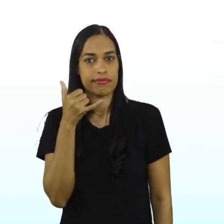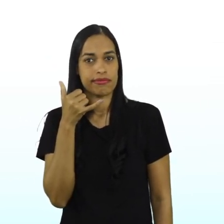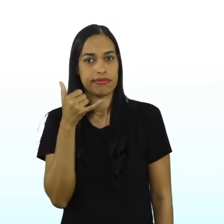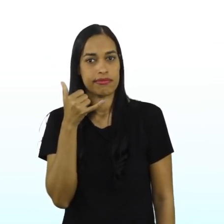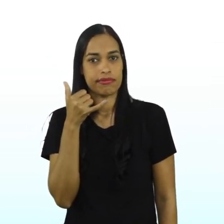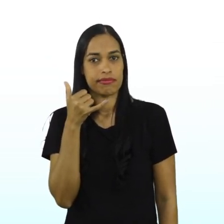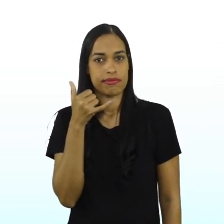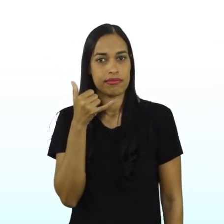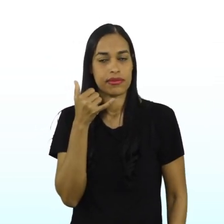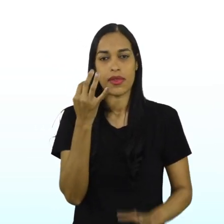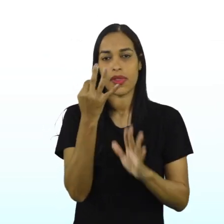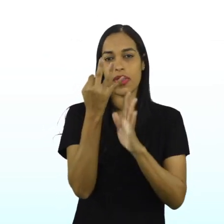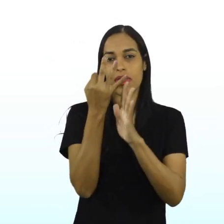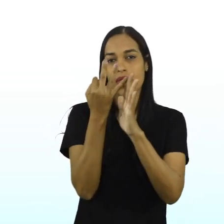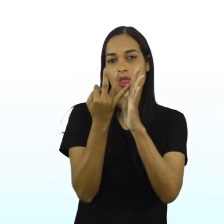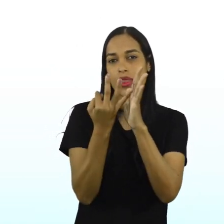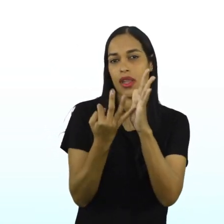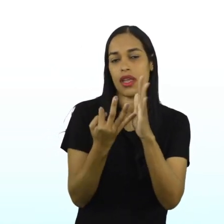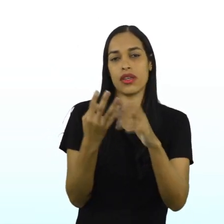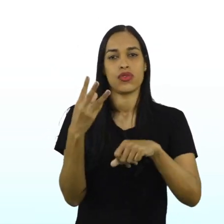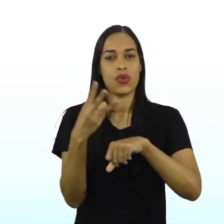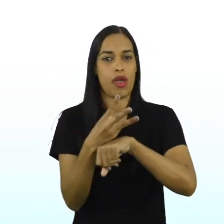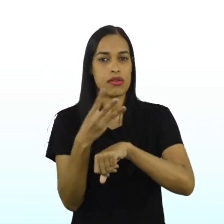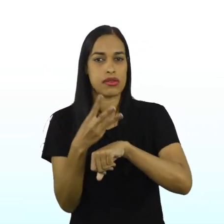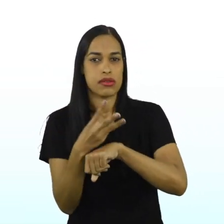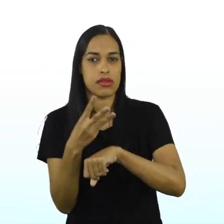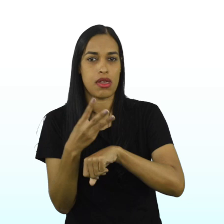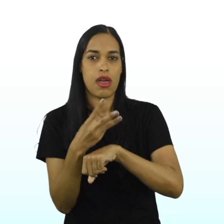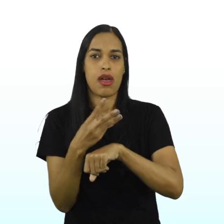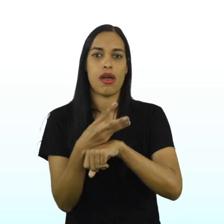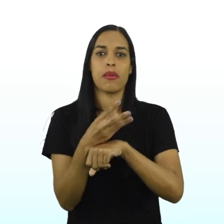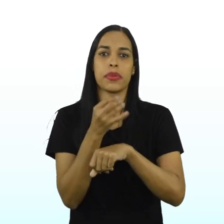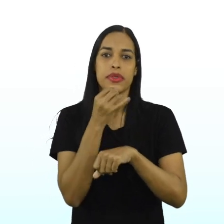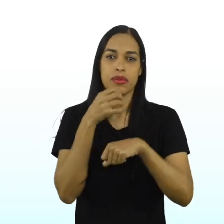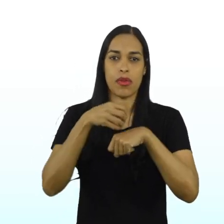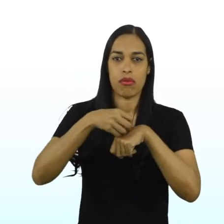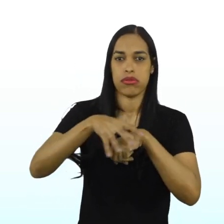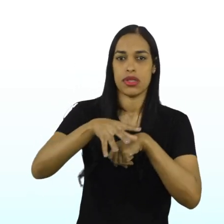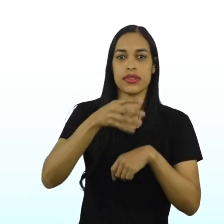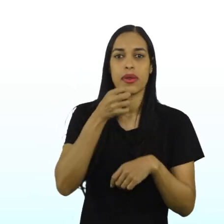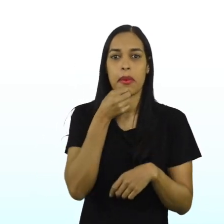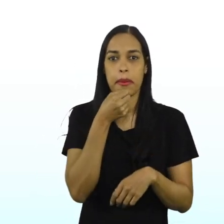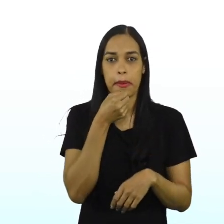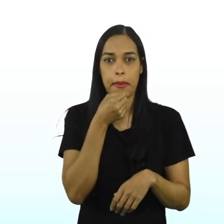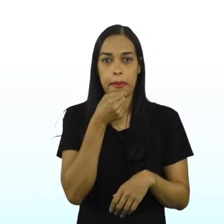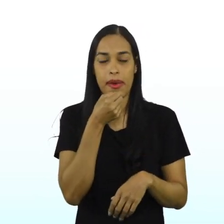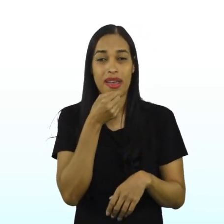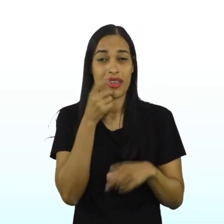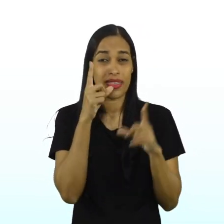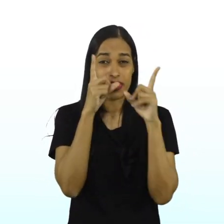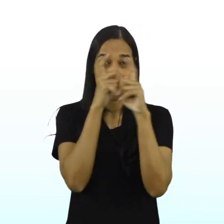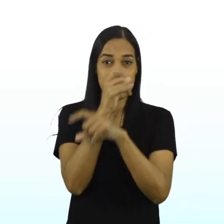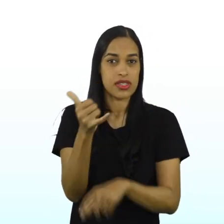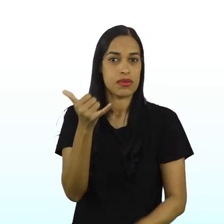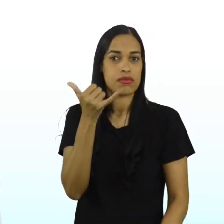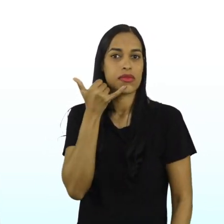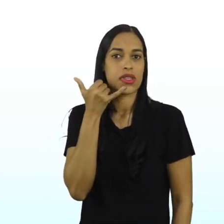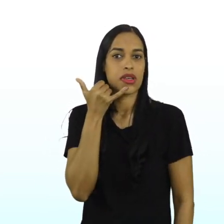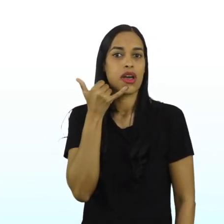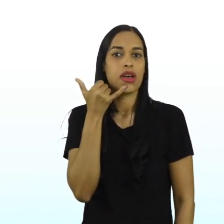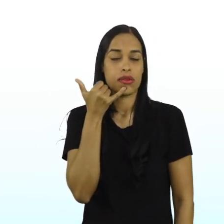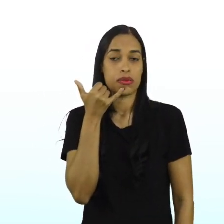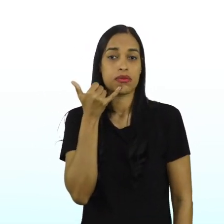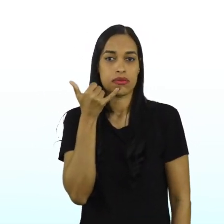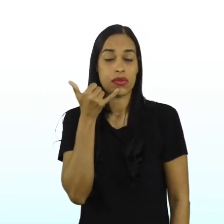que textos de WhatsApp e às vezes você manda um áudio e é muito difícil você ligar. Mas quando você faz